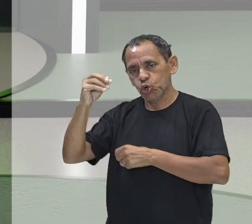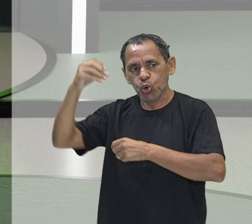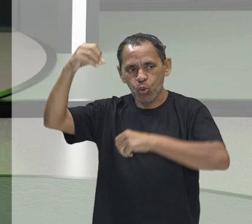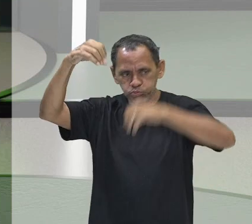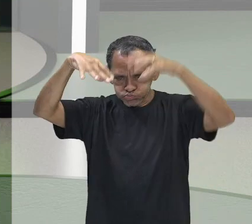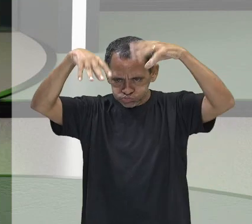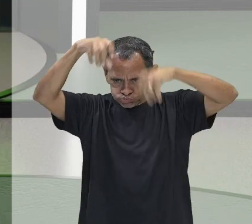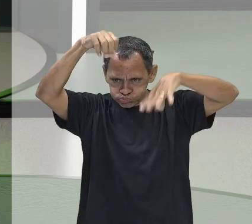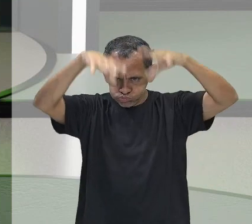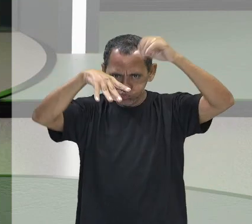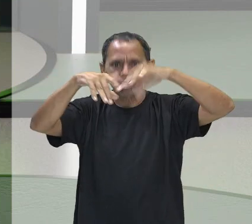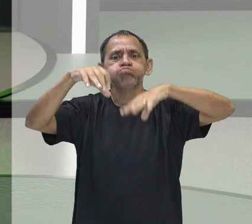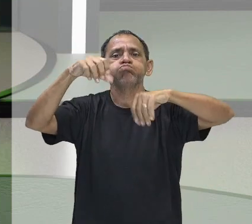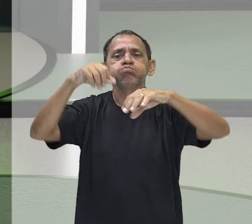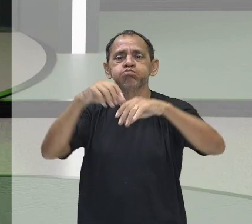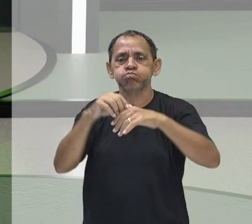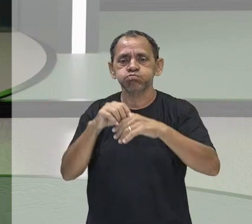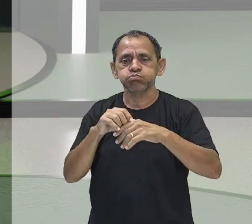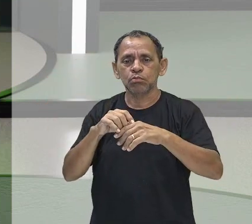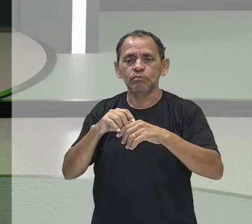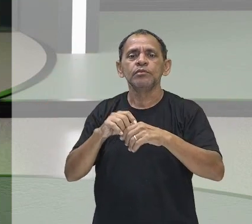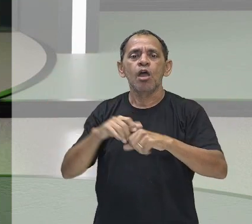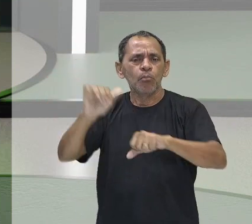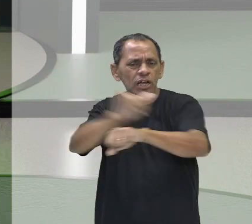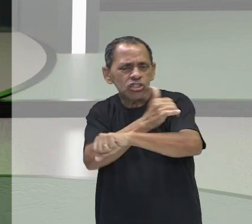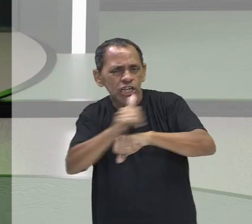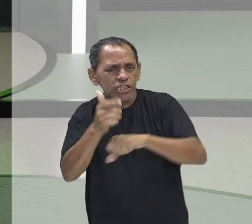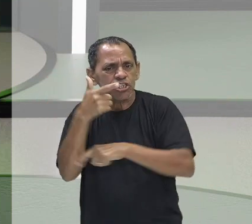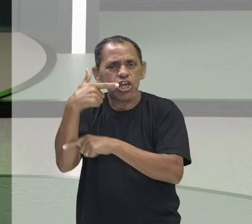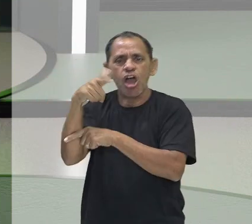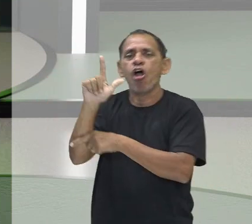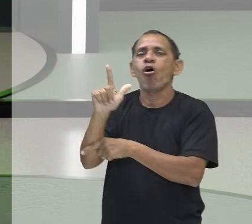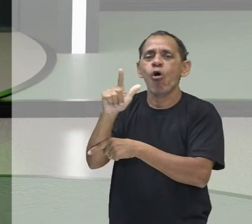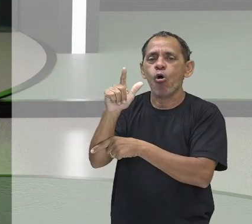utilização alternativa de energia. Olha só que interessante